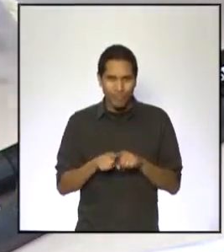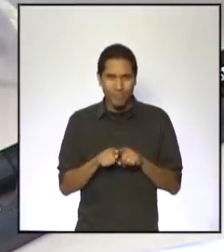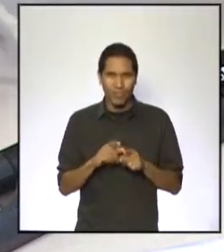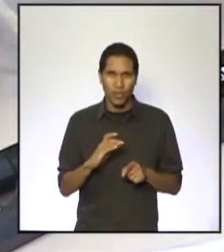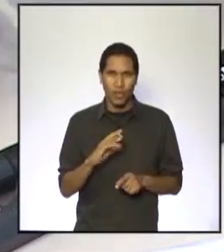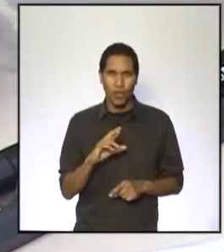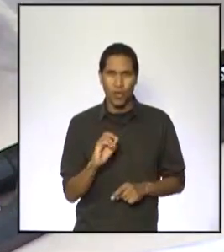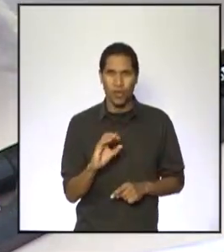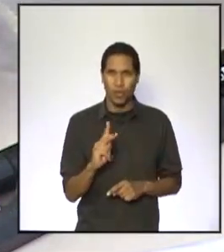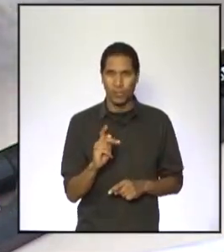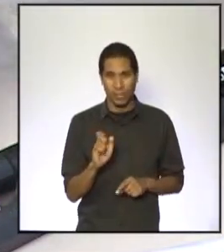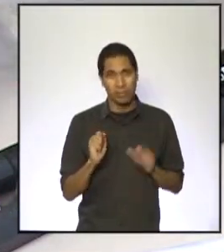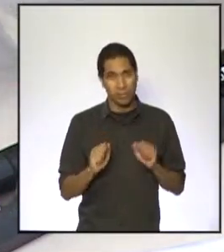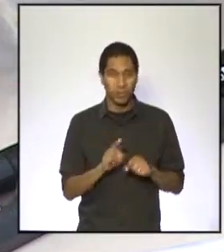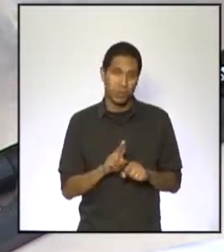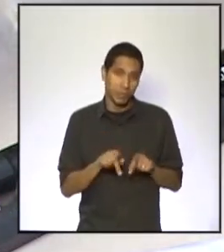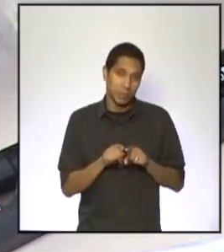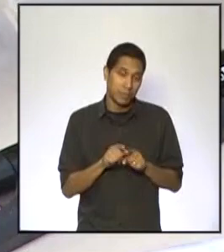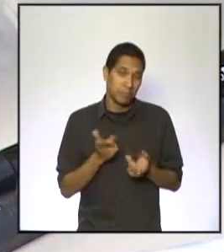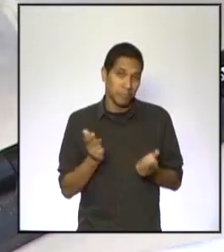mais rápido também.